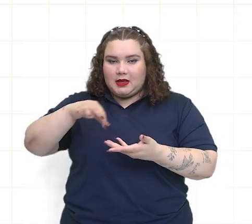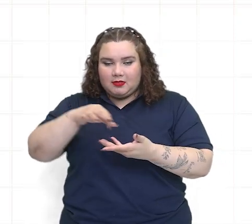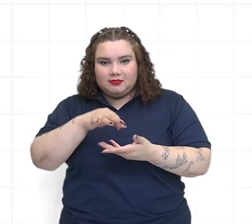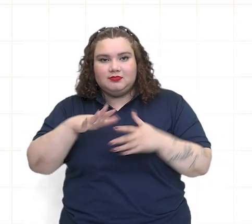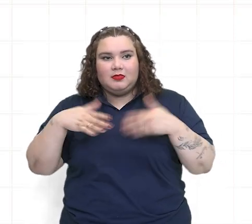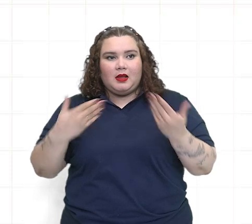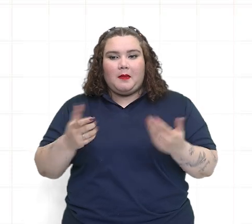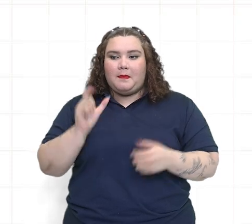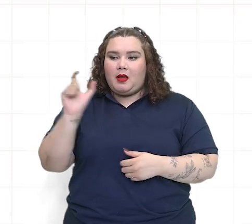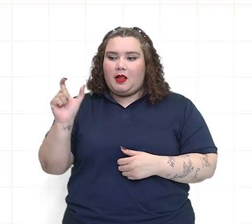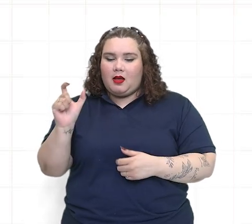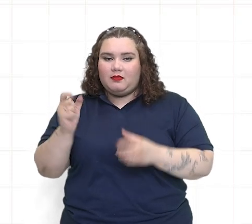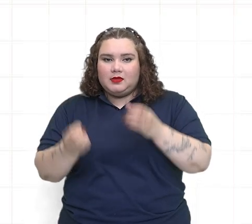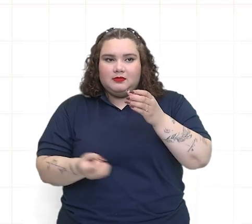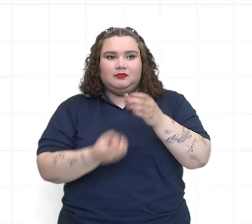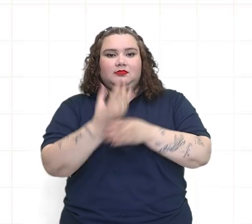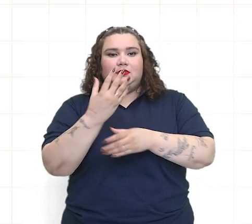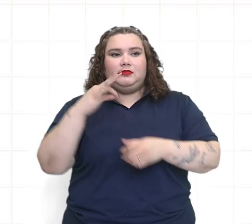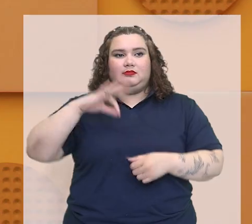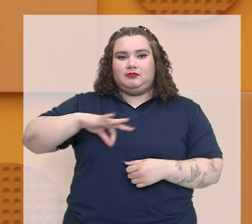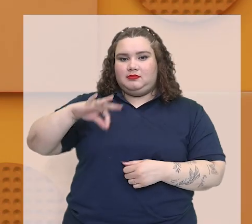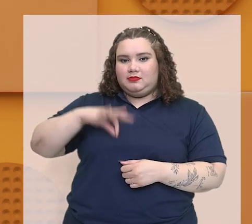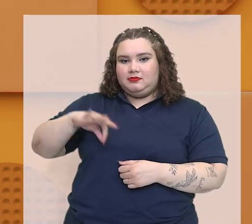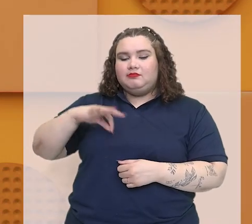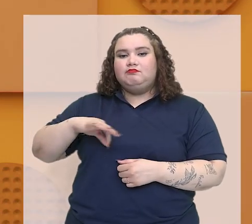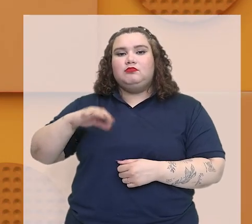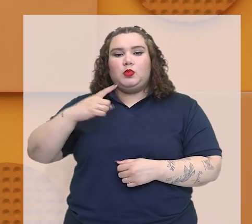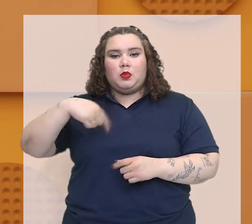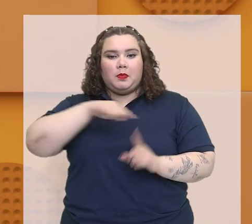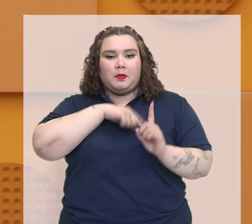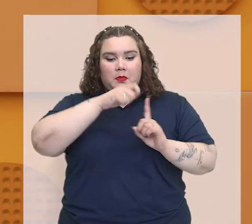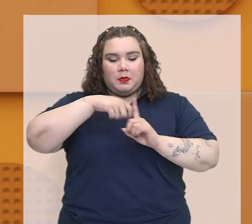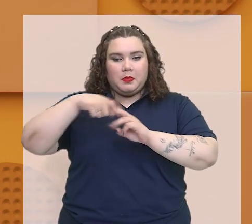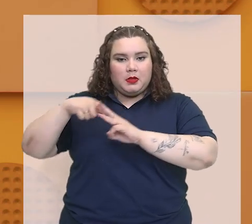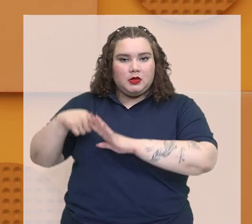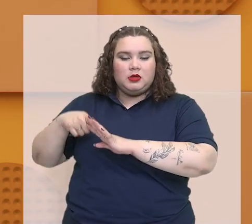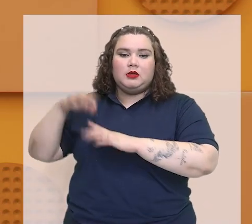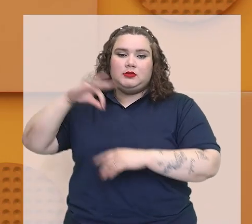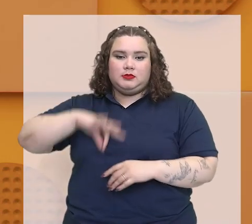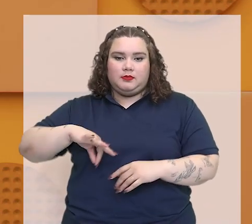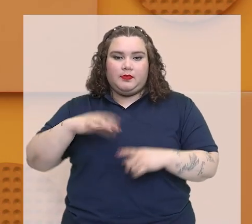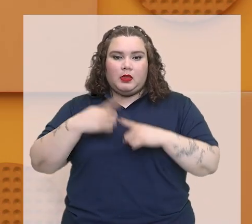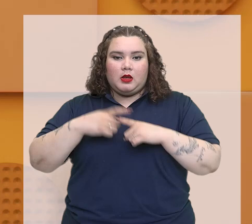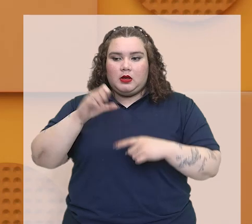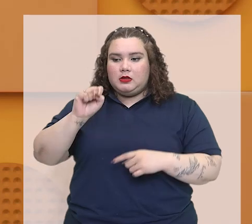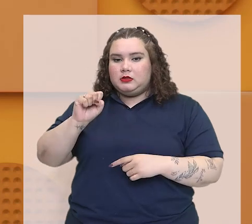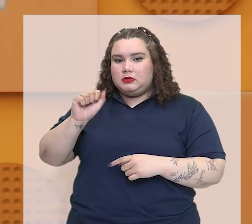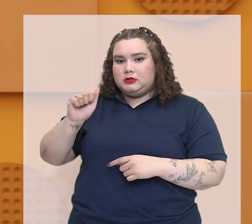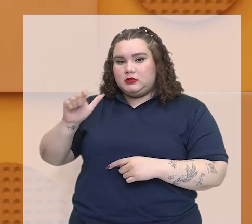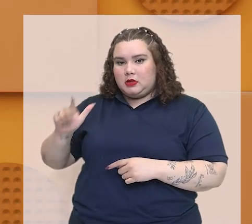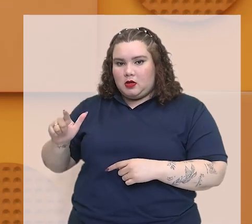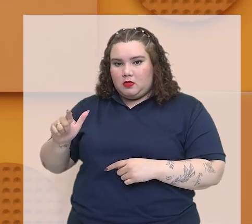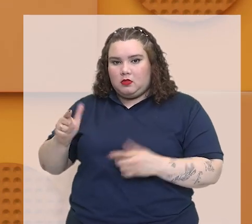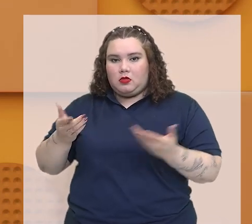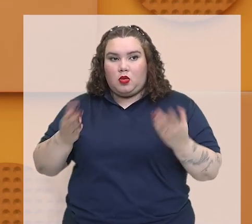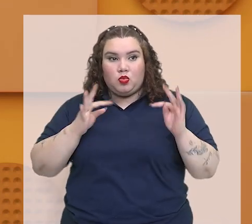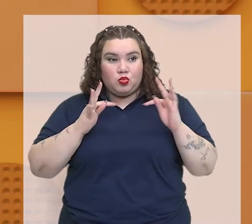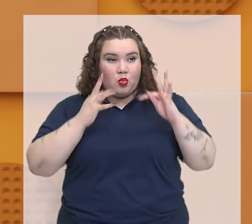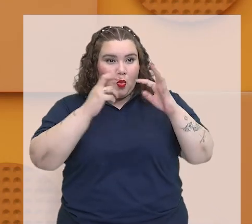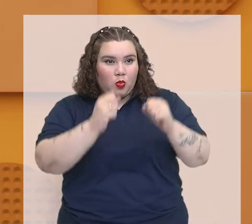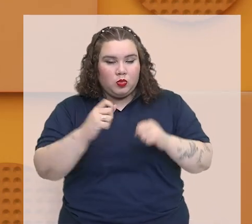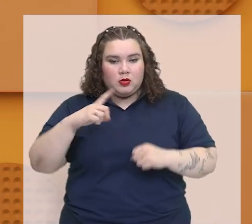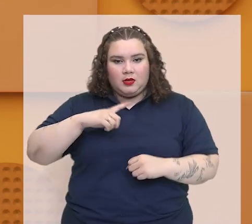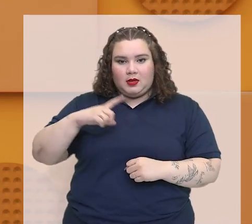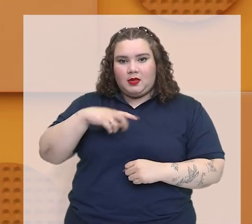salário. Daí o nome, que a gente recebe, então, todo no final do mês, o salário, porque o sal, ele era uma especiaria, não era todo mundo que